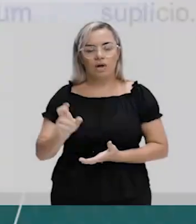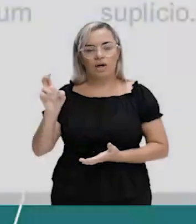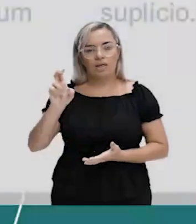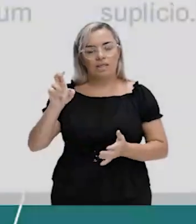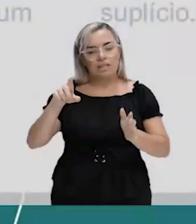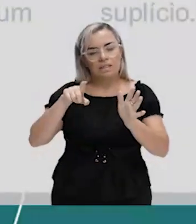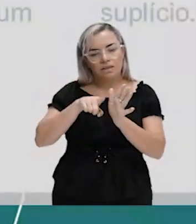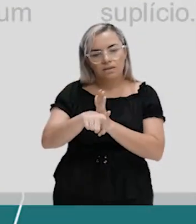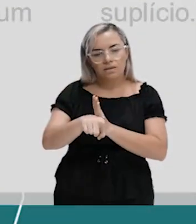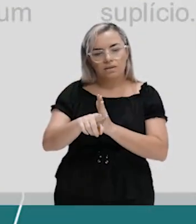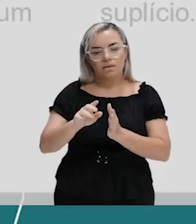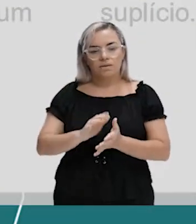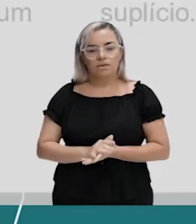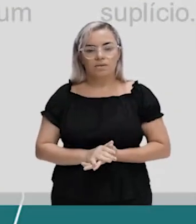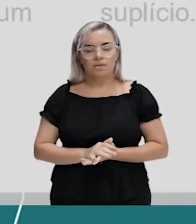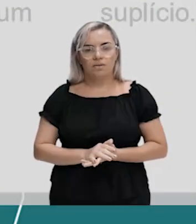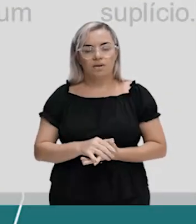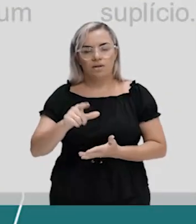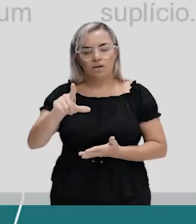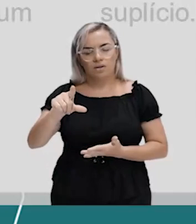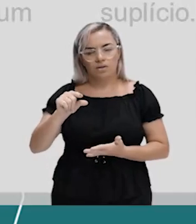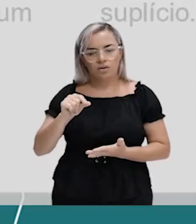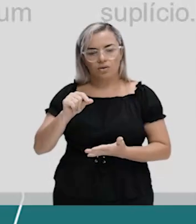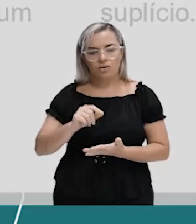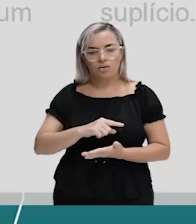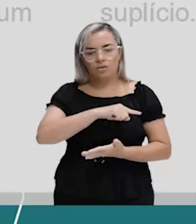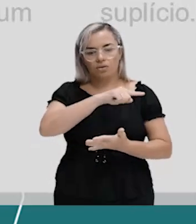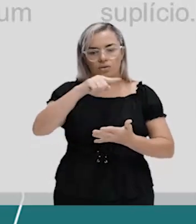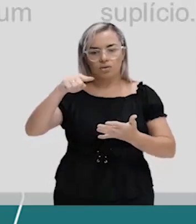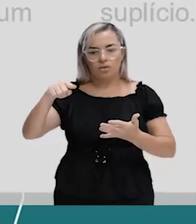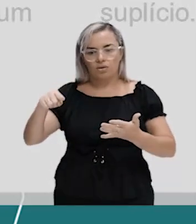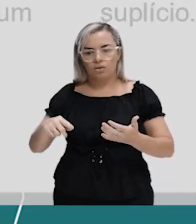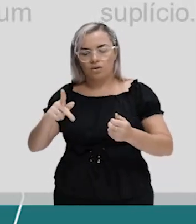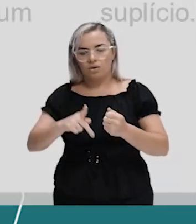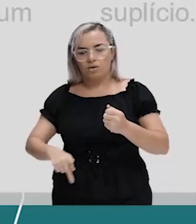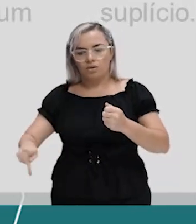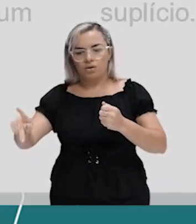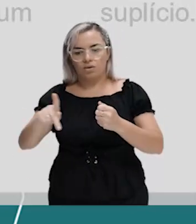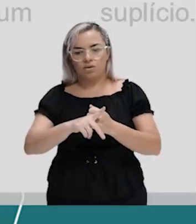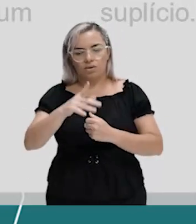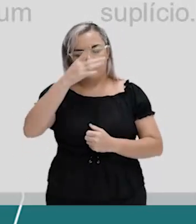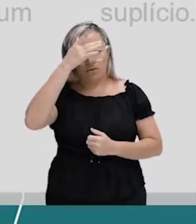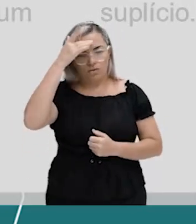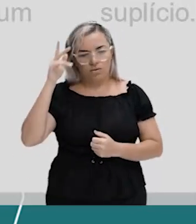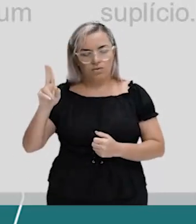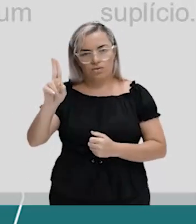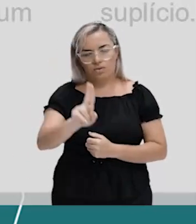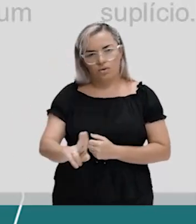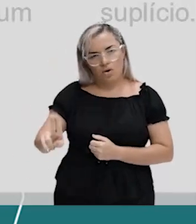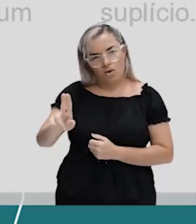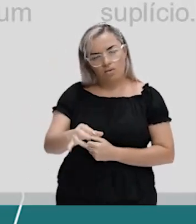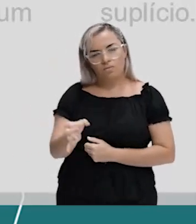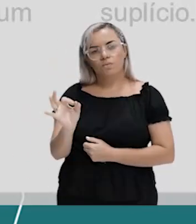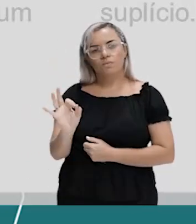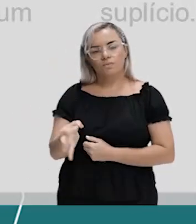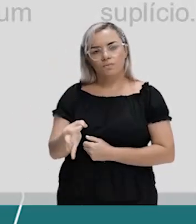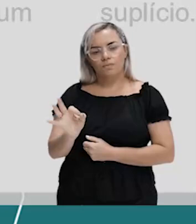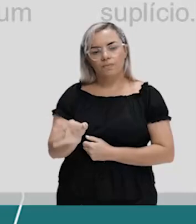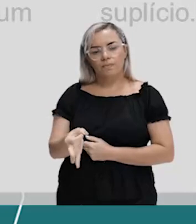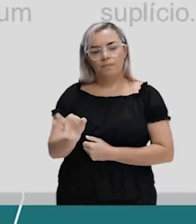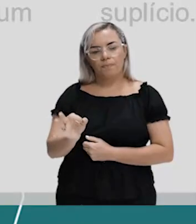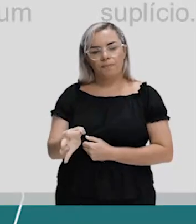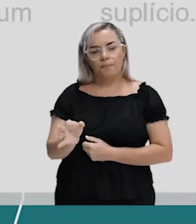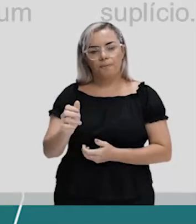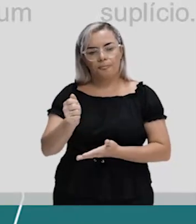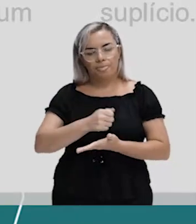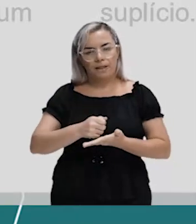5. Assinale a alternativa onde o pronome pessoal está empregado